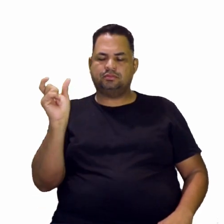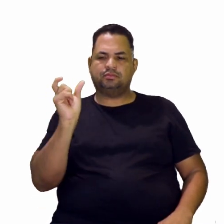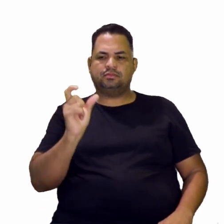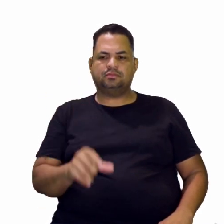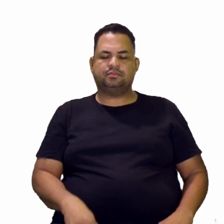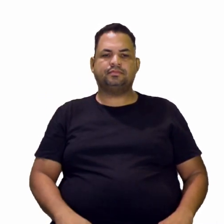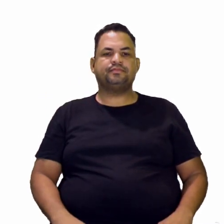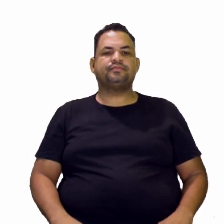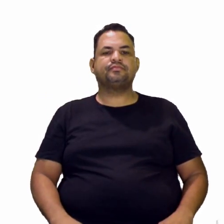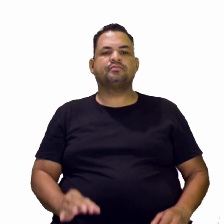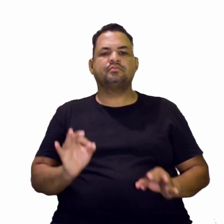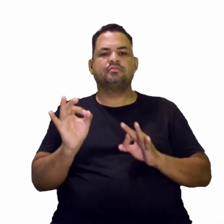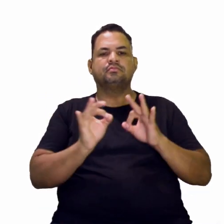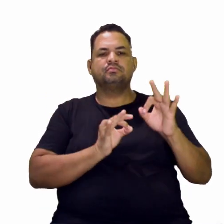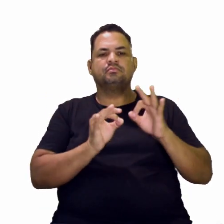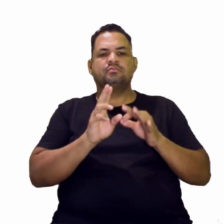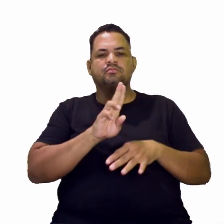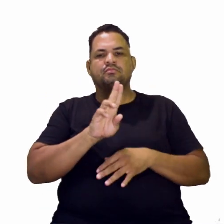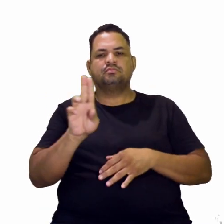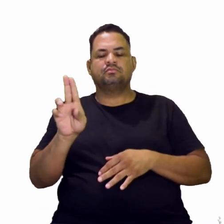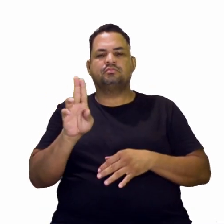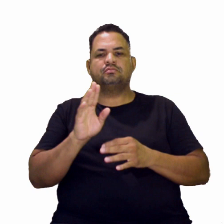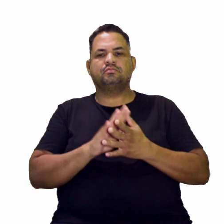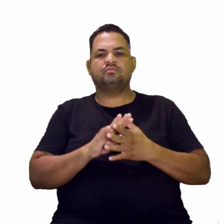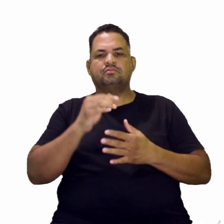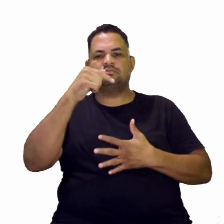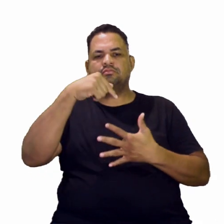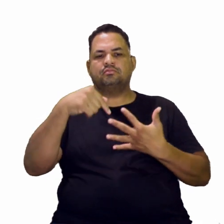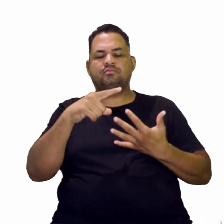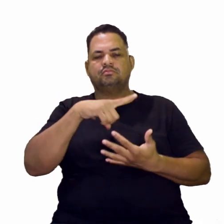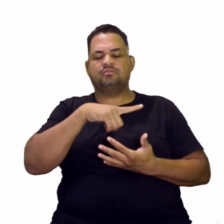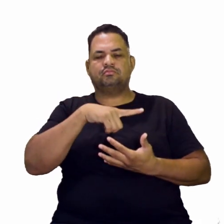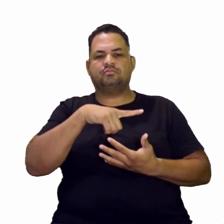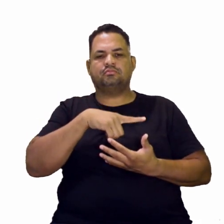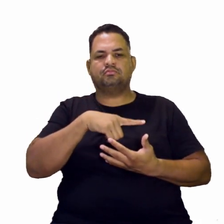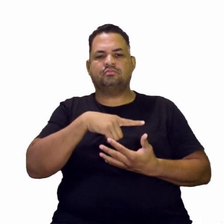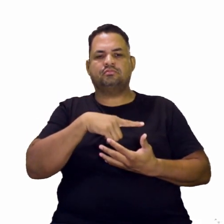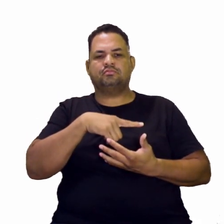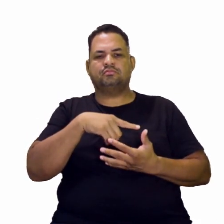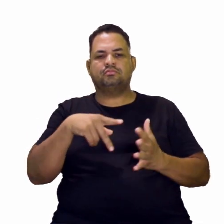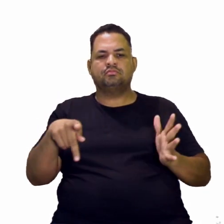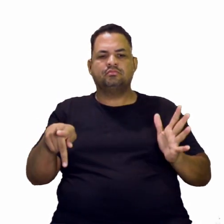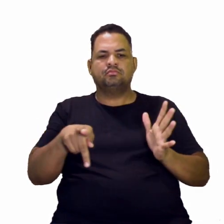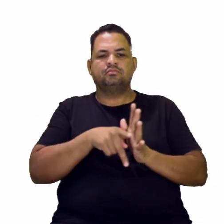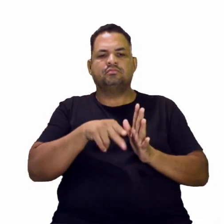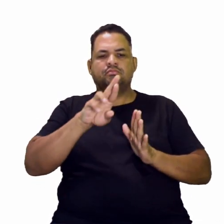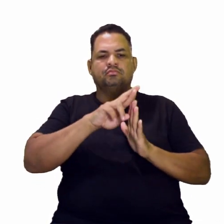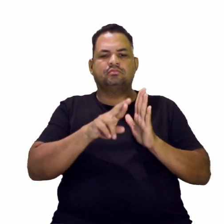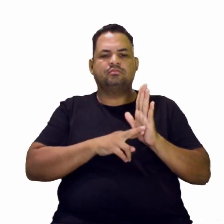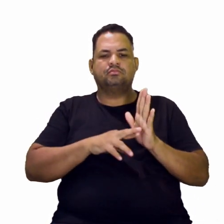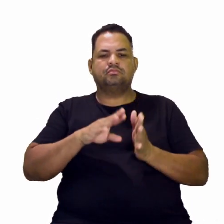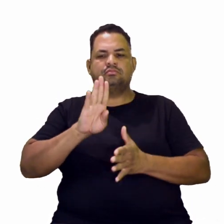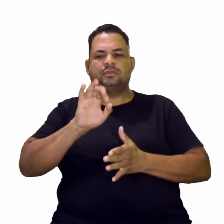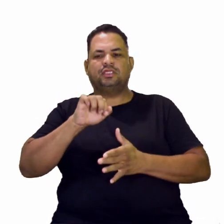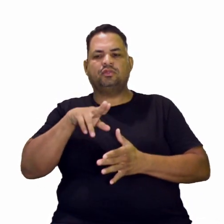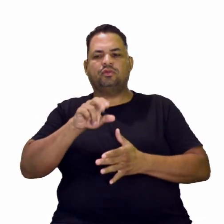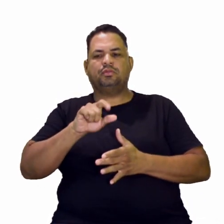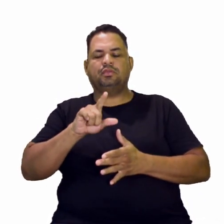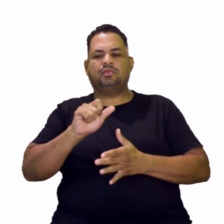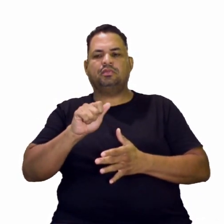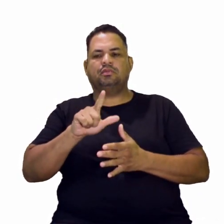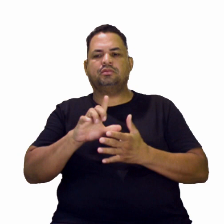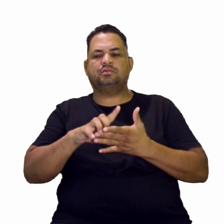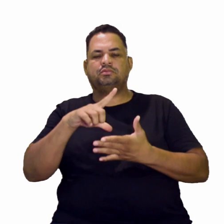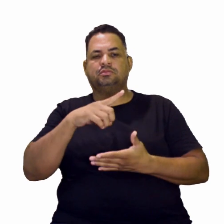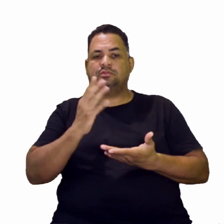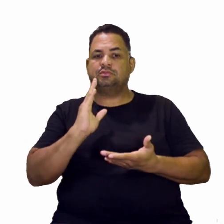né, que vão formar o nome da espécie, elas têm... A própria regra de ser binomial já é